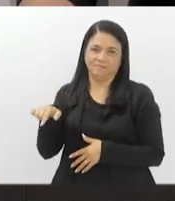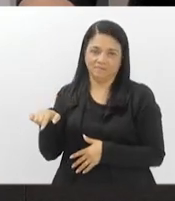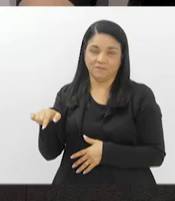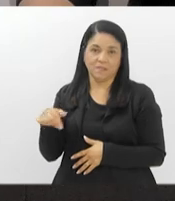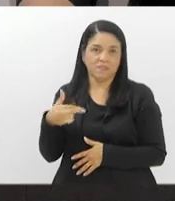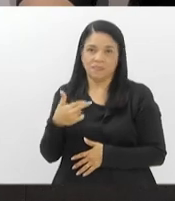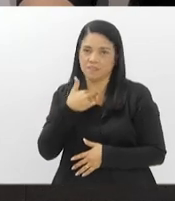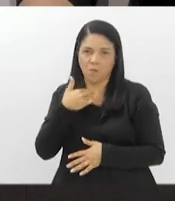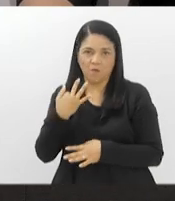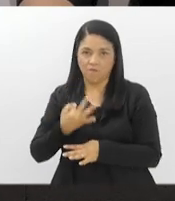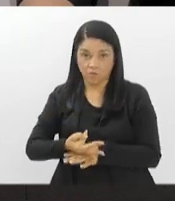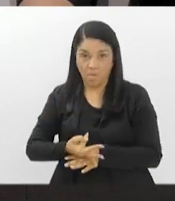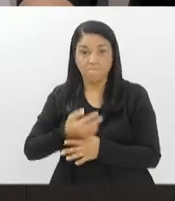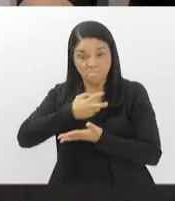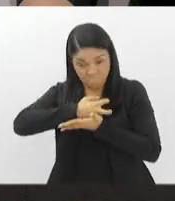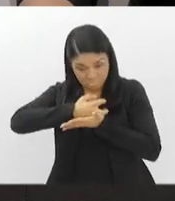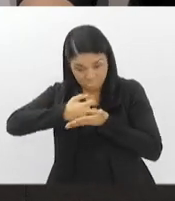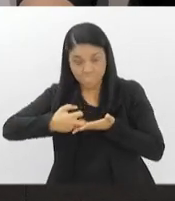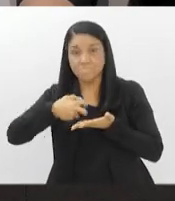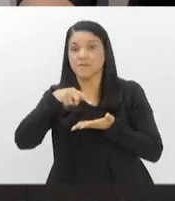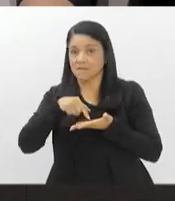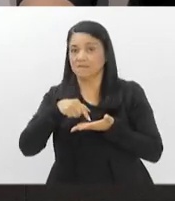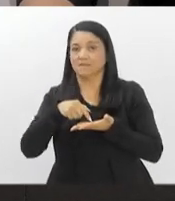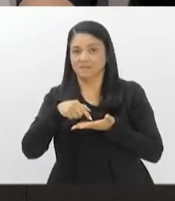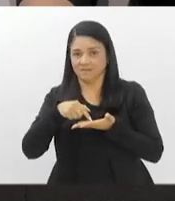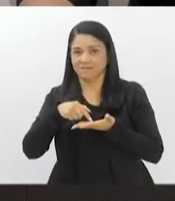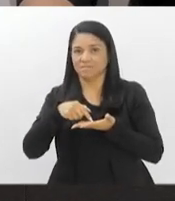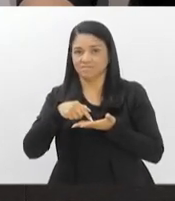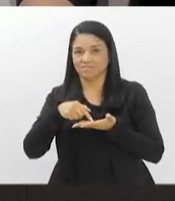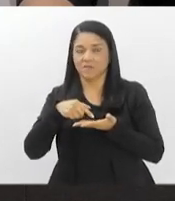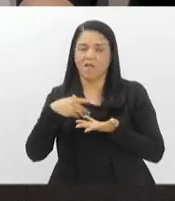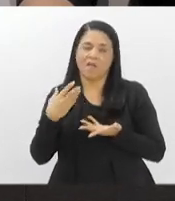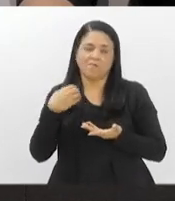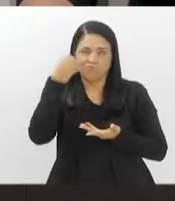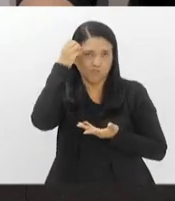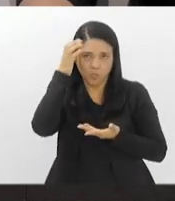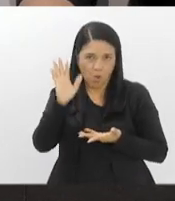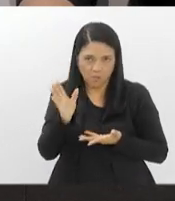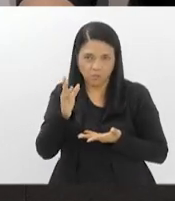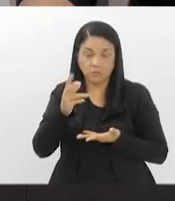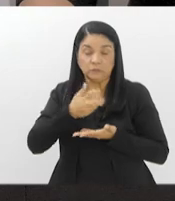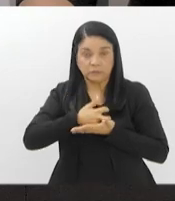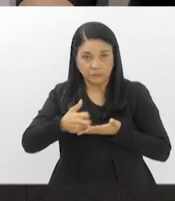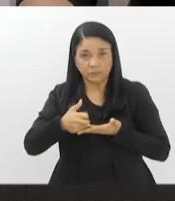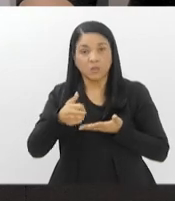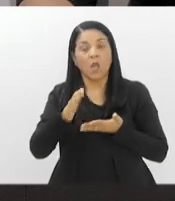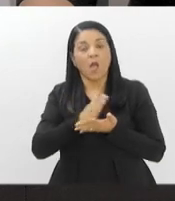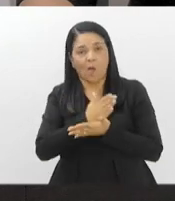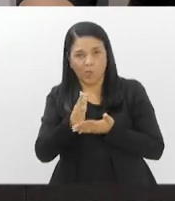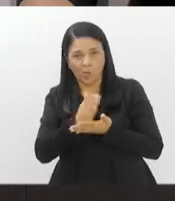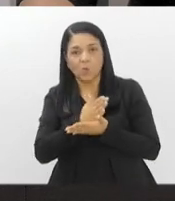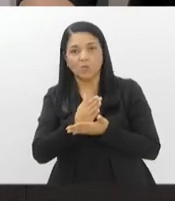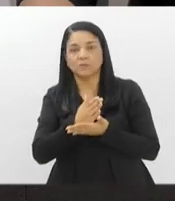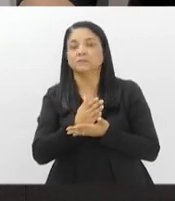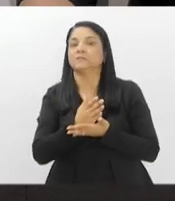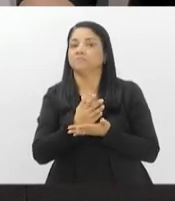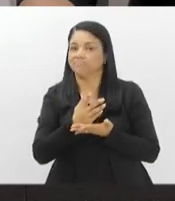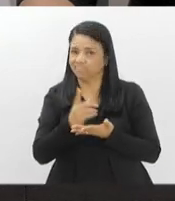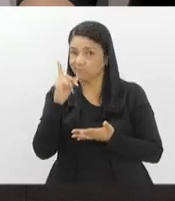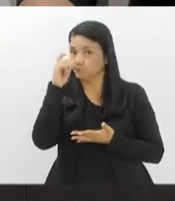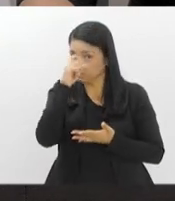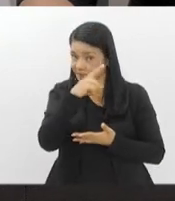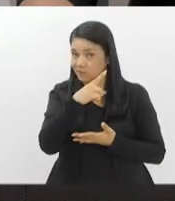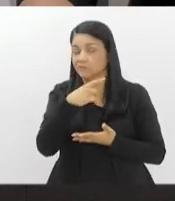faltar so pena so algumas Penas que me fogem a memória mas algumas delas bem complicadas